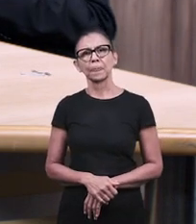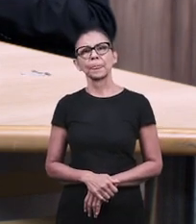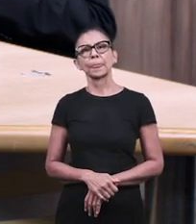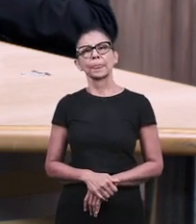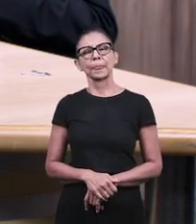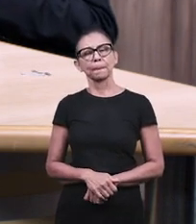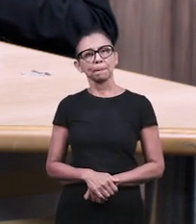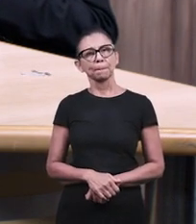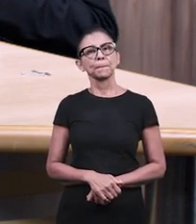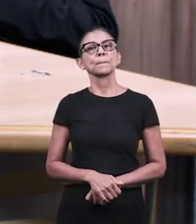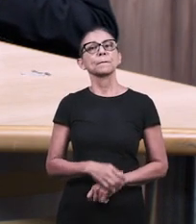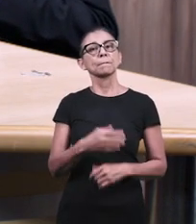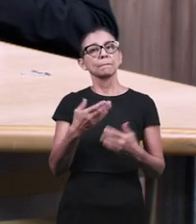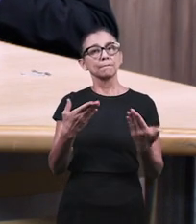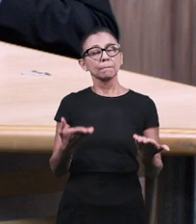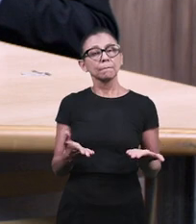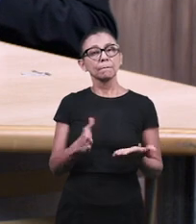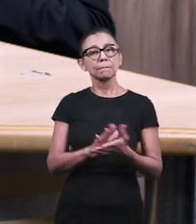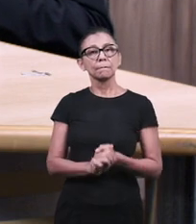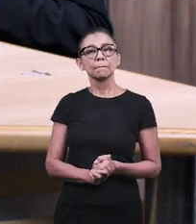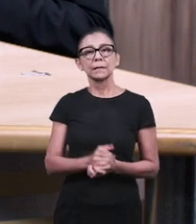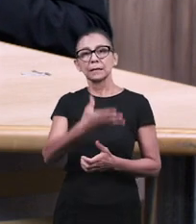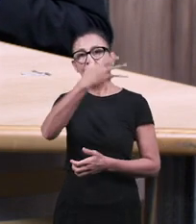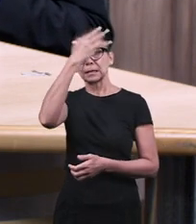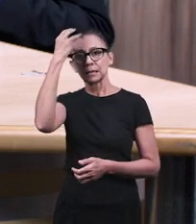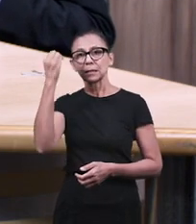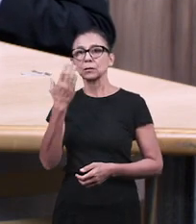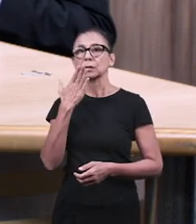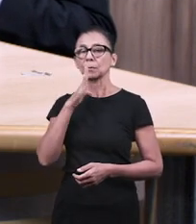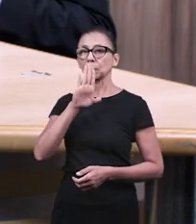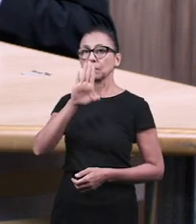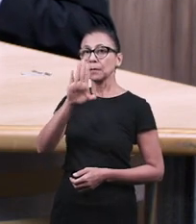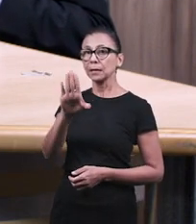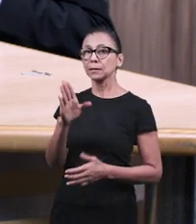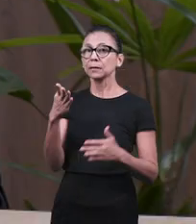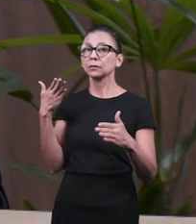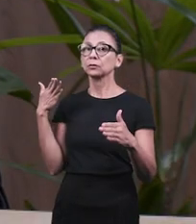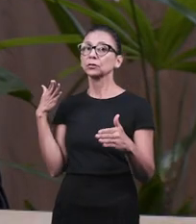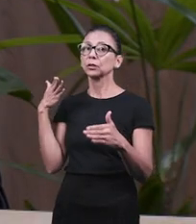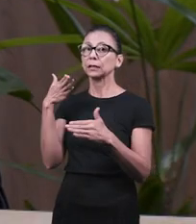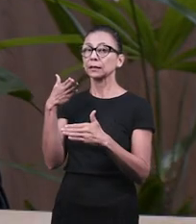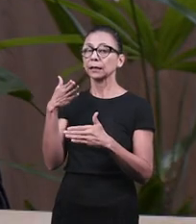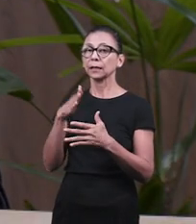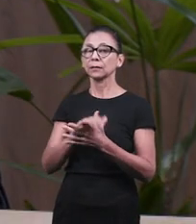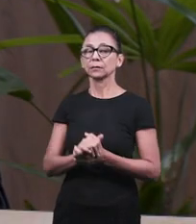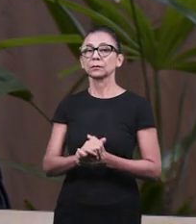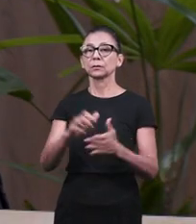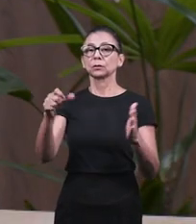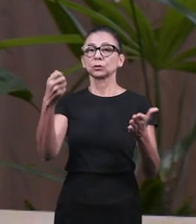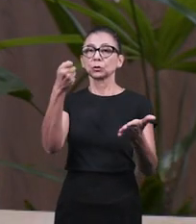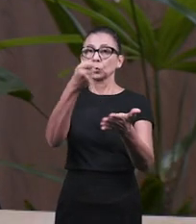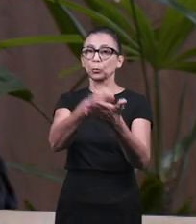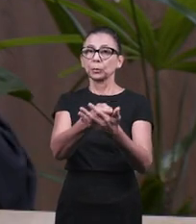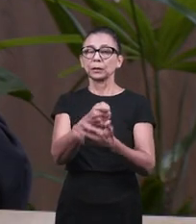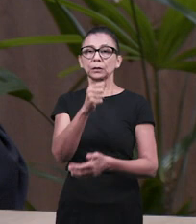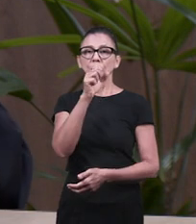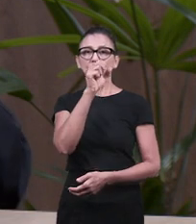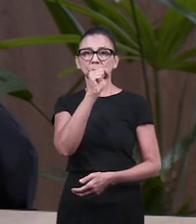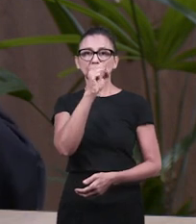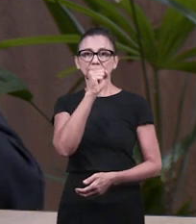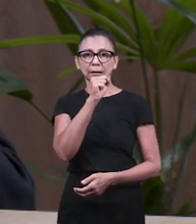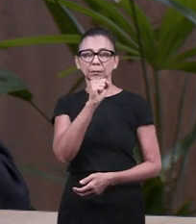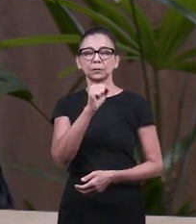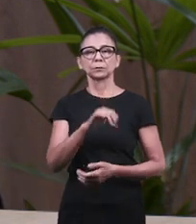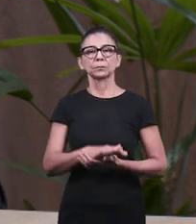Temamos, pois, que deixada a promessa de entrar no repouso. Irmãos, o que é repouso? Sábado, né?